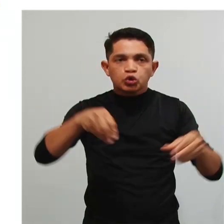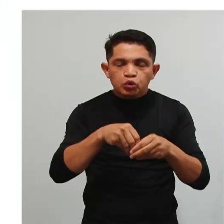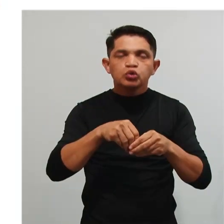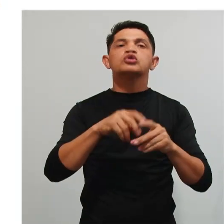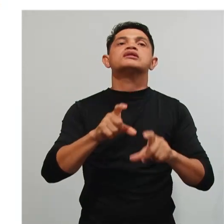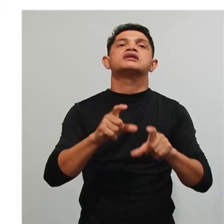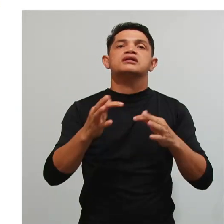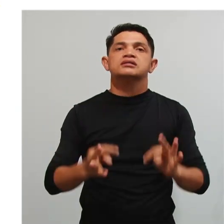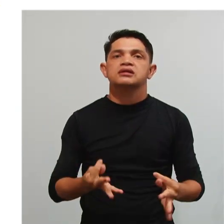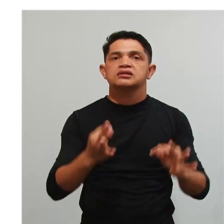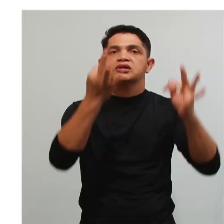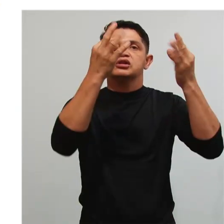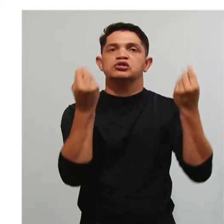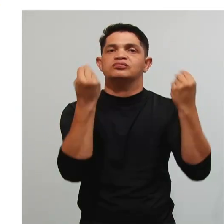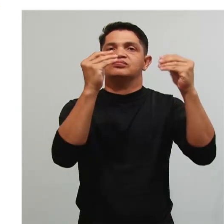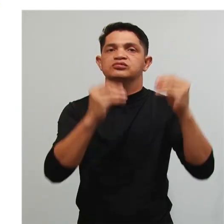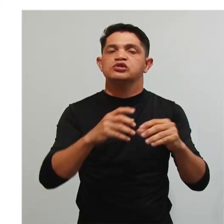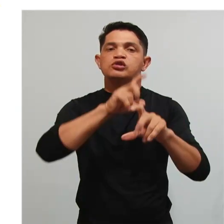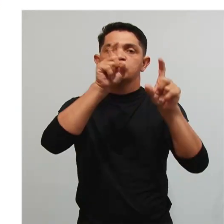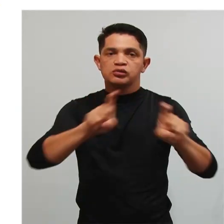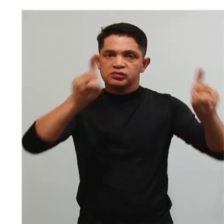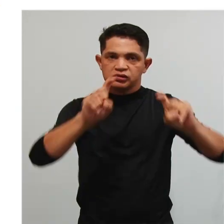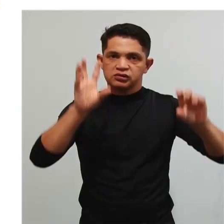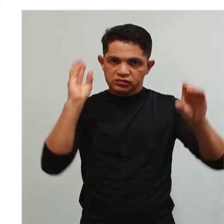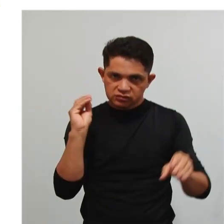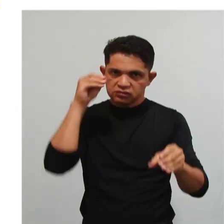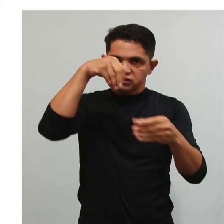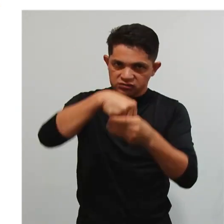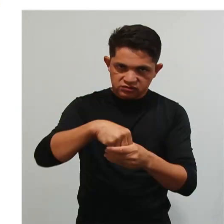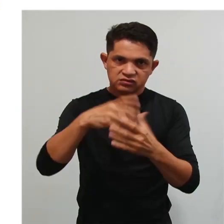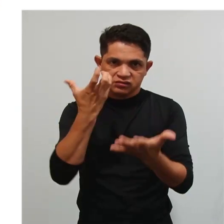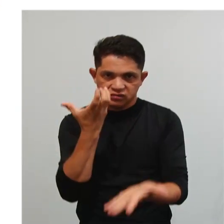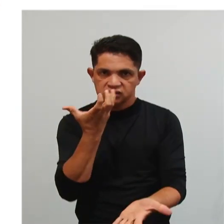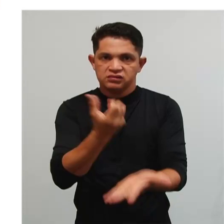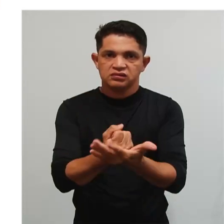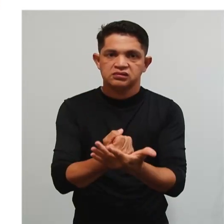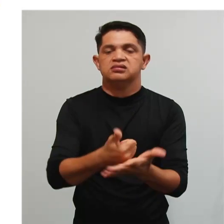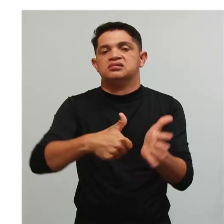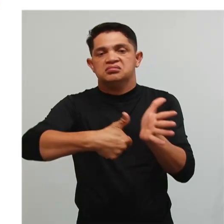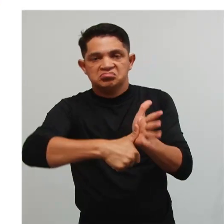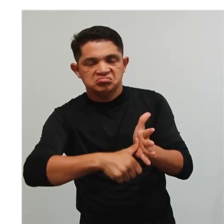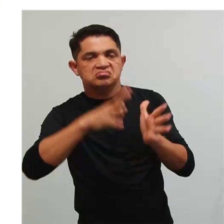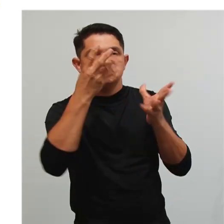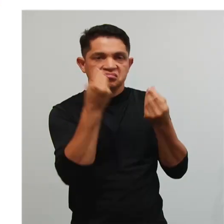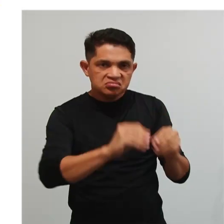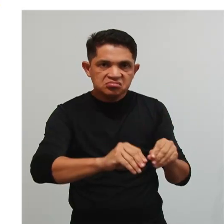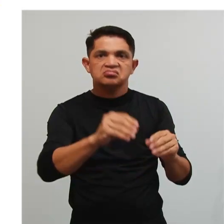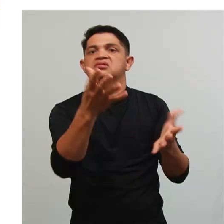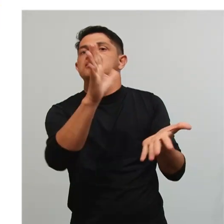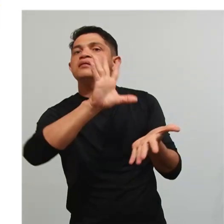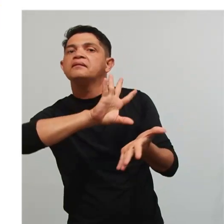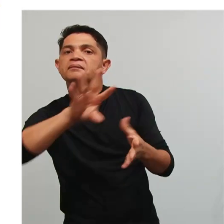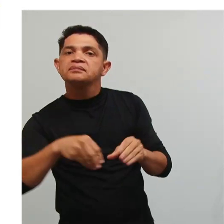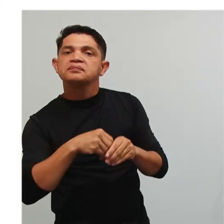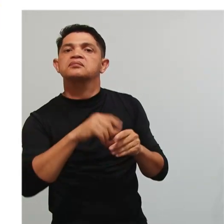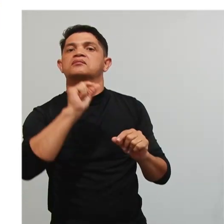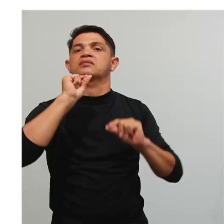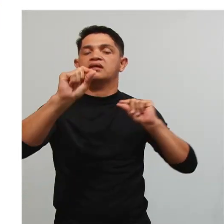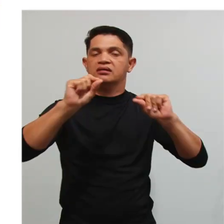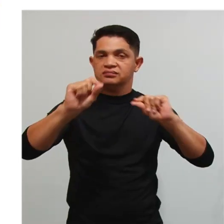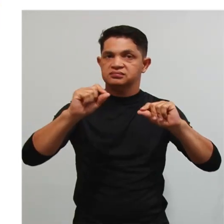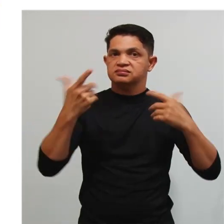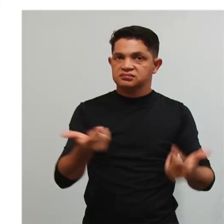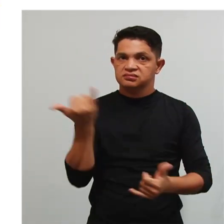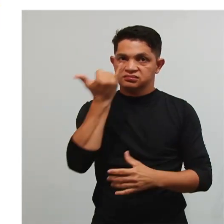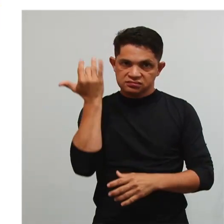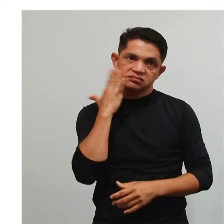que preciso. E aí deve-se ater a esse cuidado, né, com a informação sigilosa e com a questão